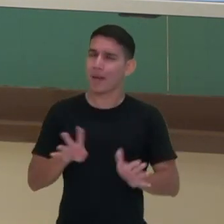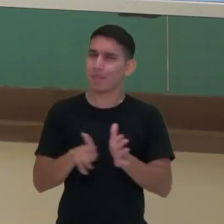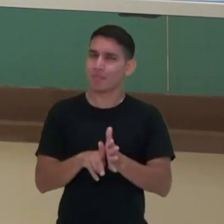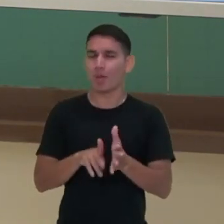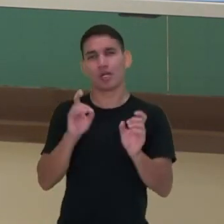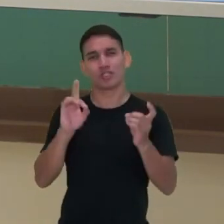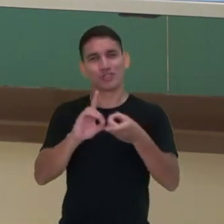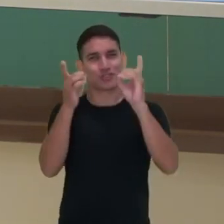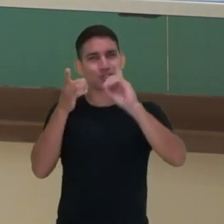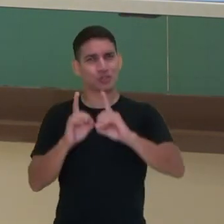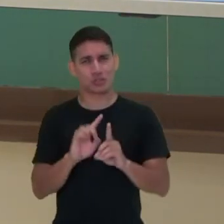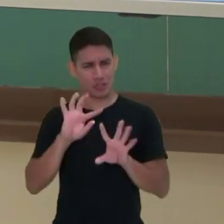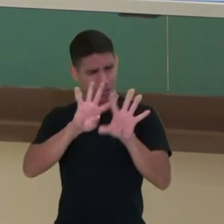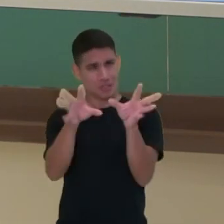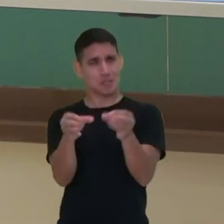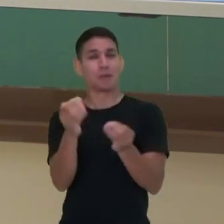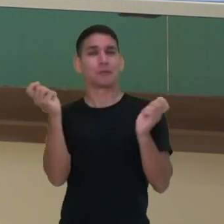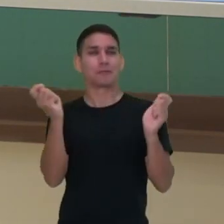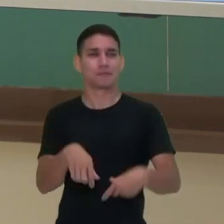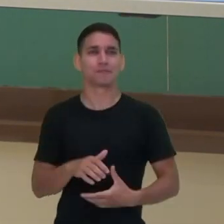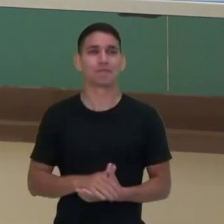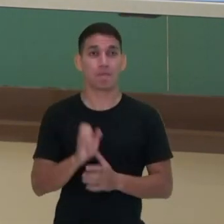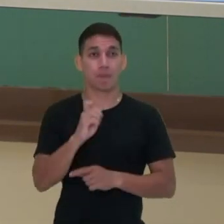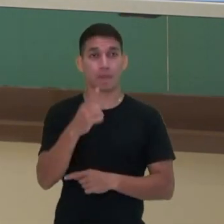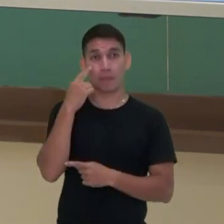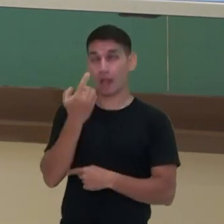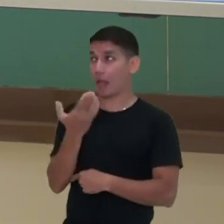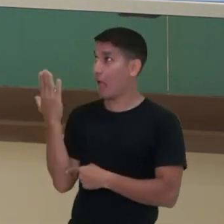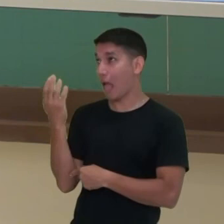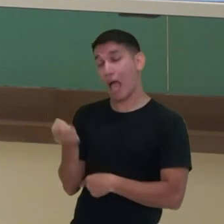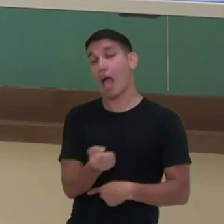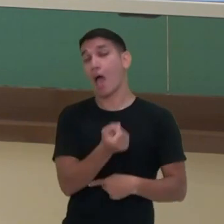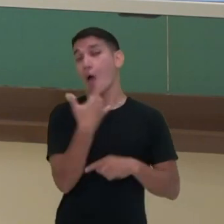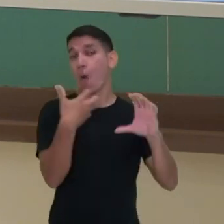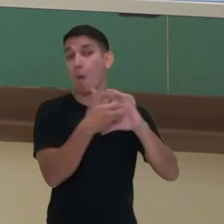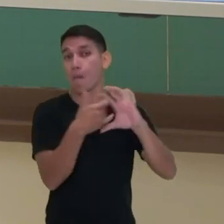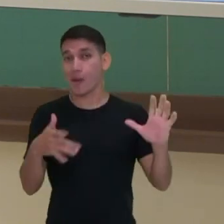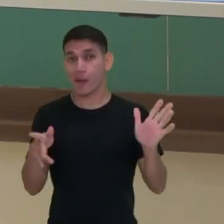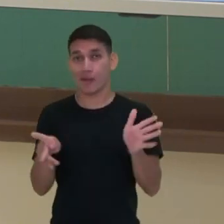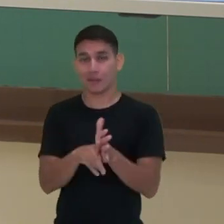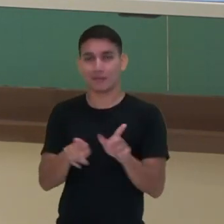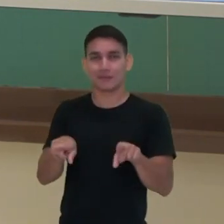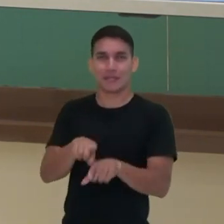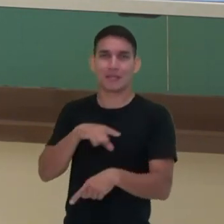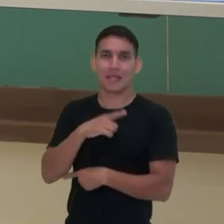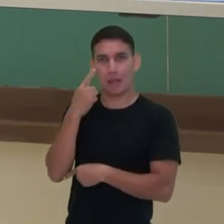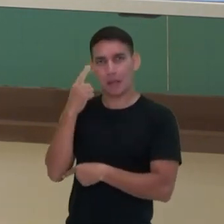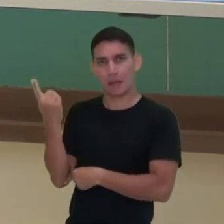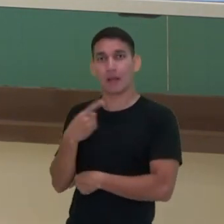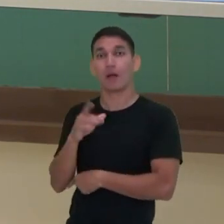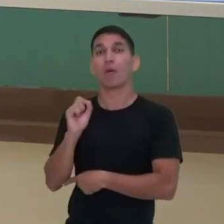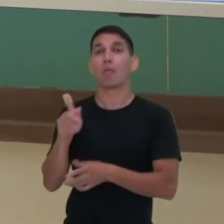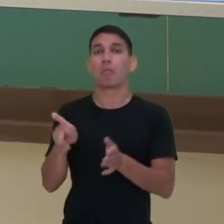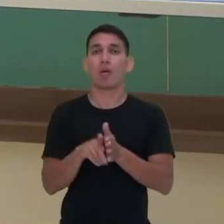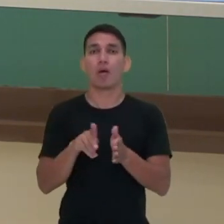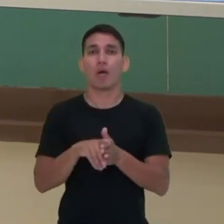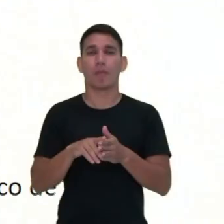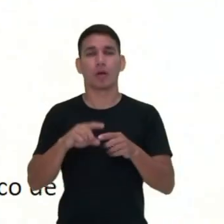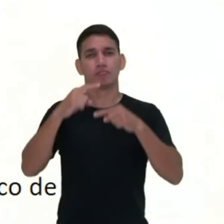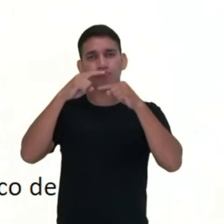será simplificada, ok? Algumas características determinadas por alelos dominantes: lábios grossos,